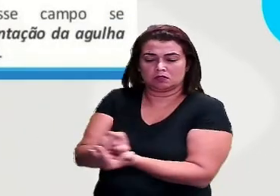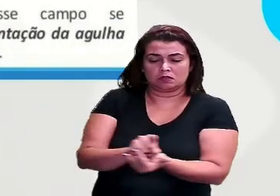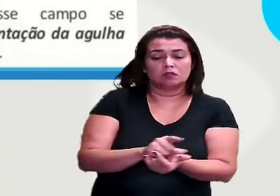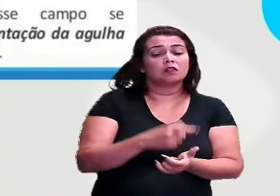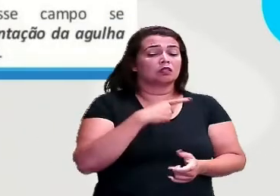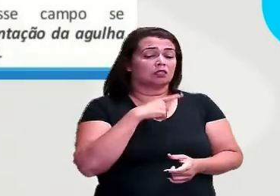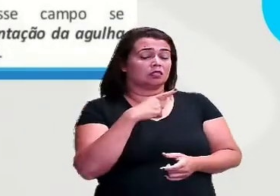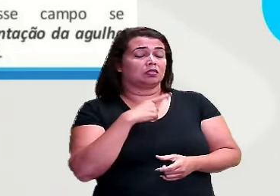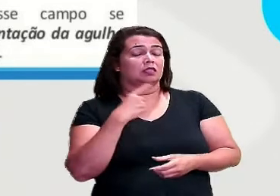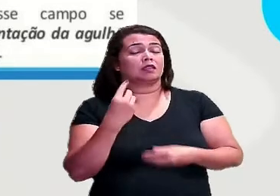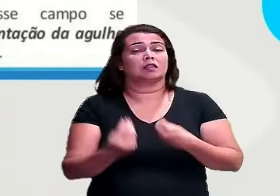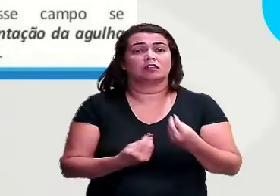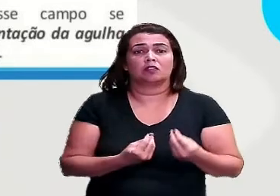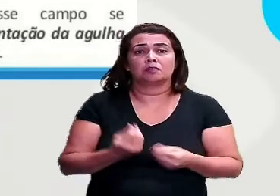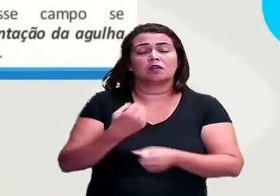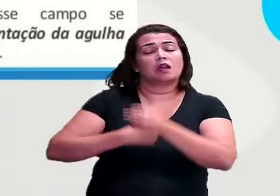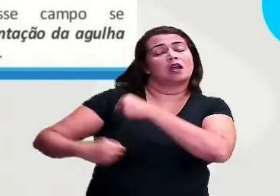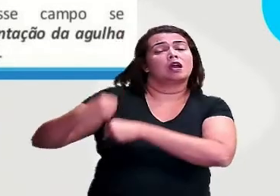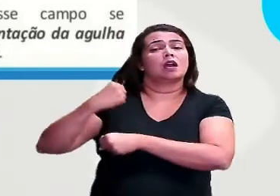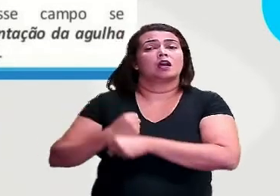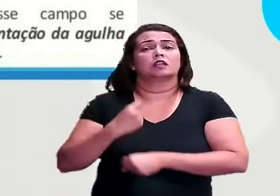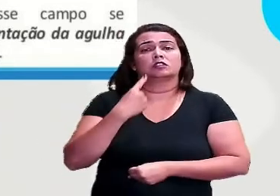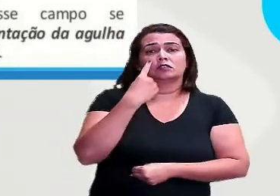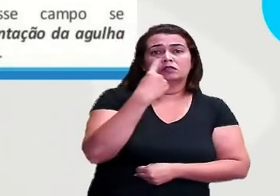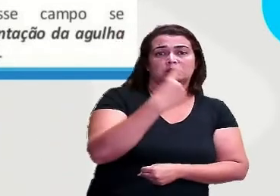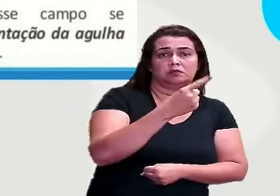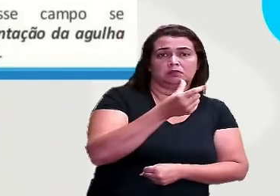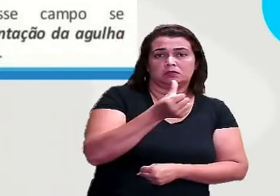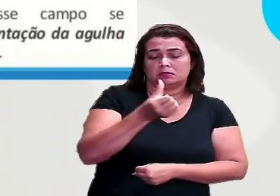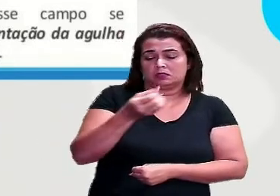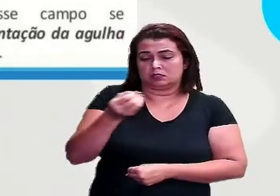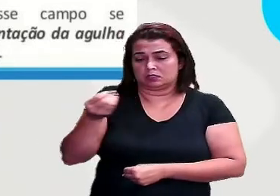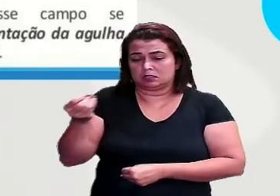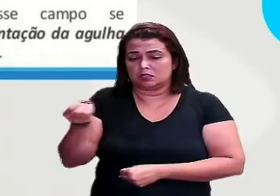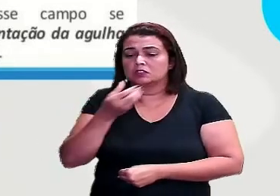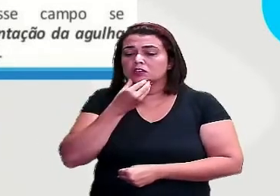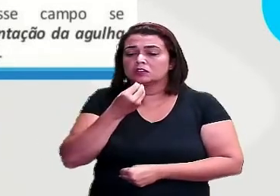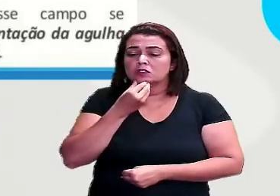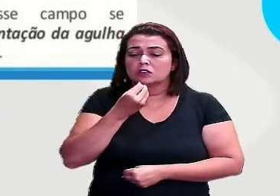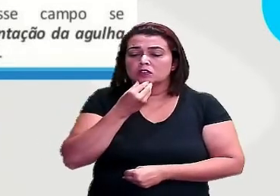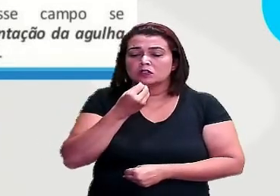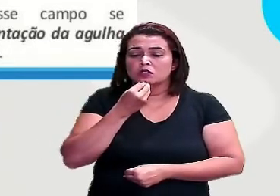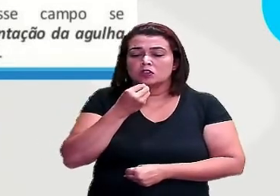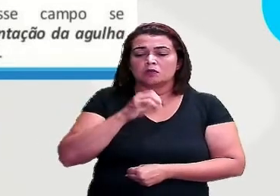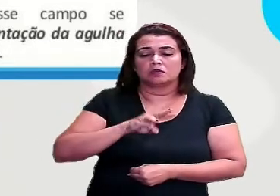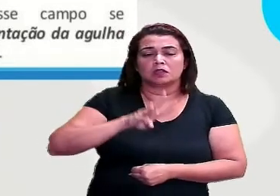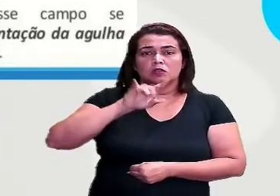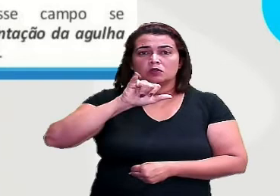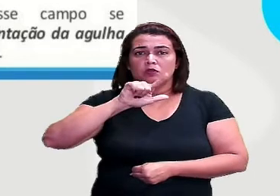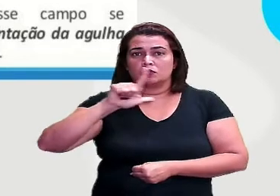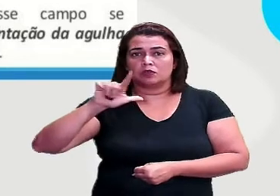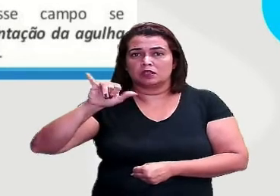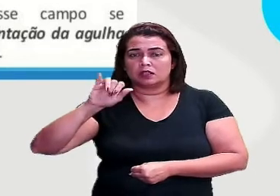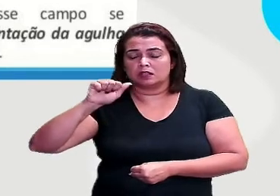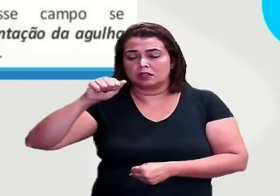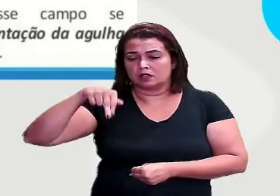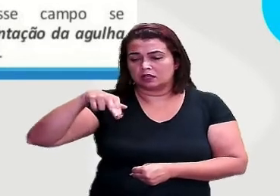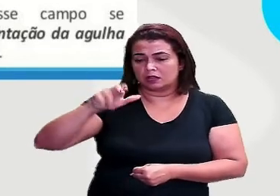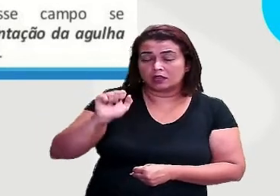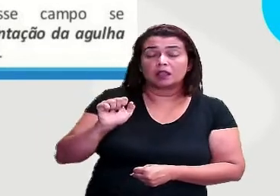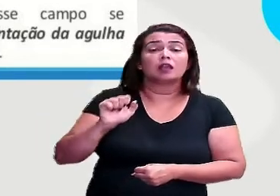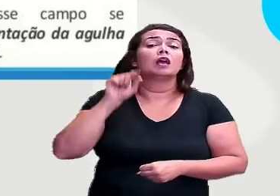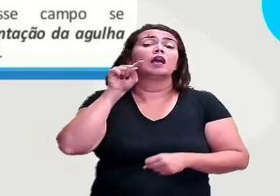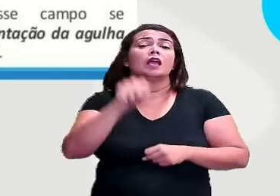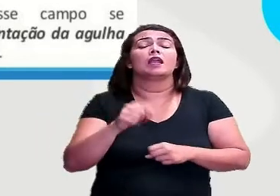terrestre, que em 1600, William Gilbert descobriu que a Terra é um grande ímã natural, com os polos